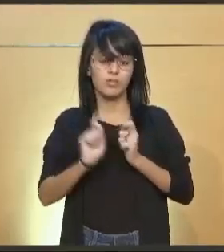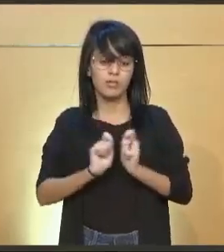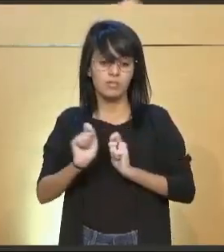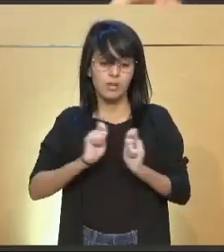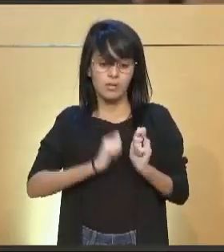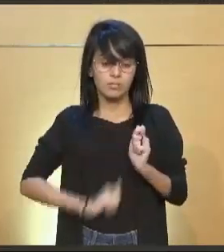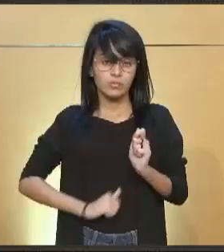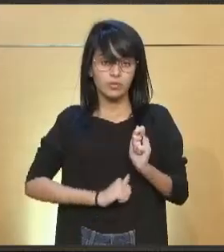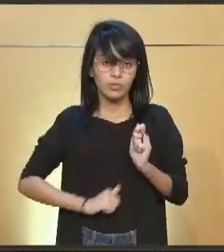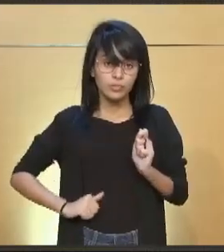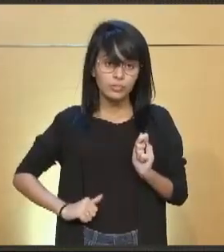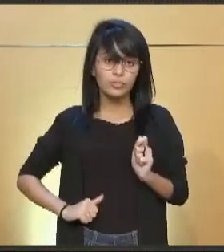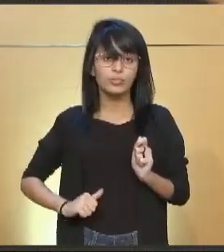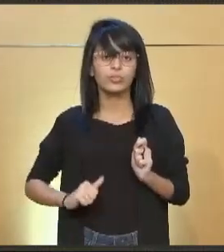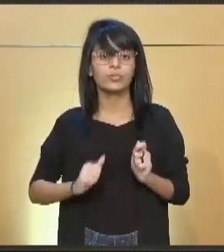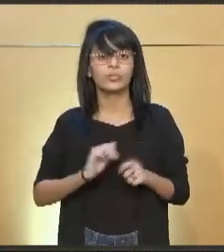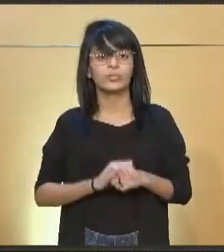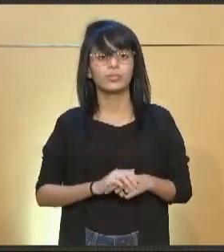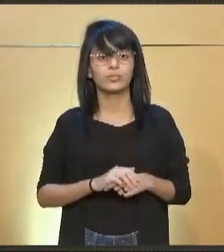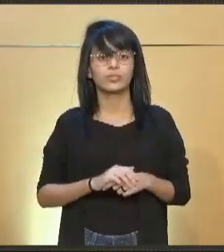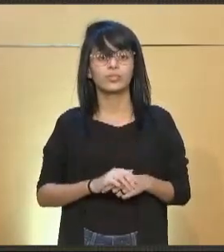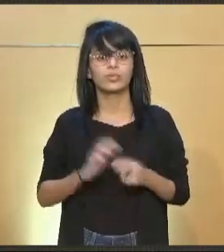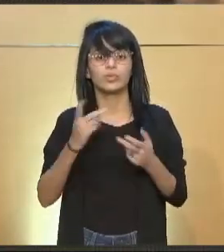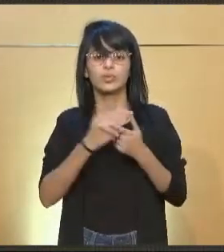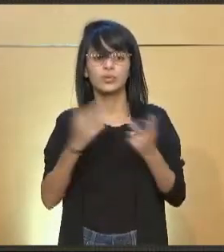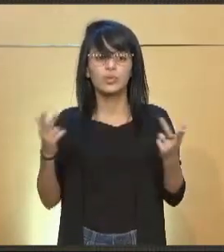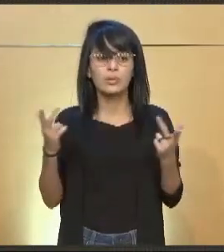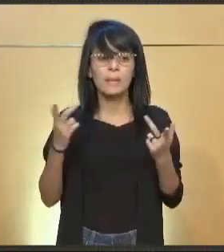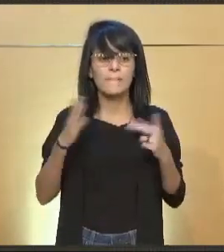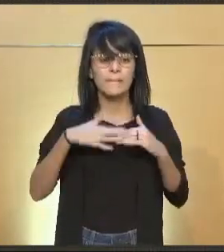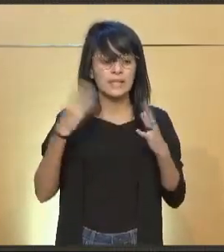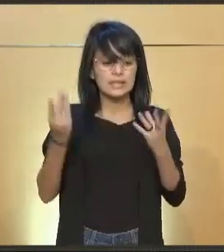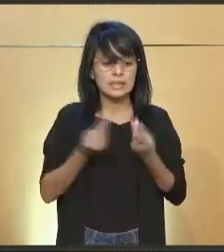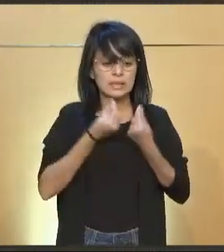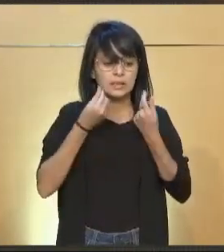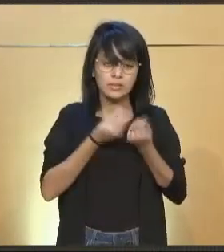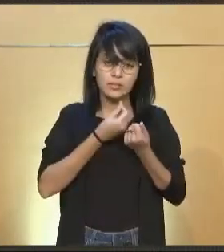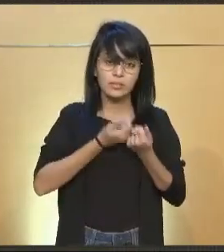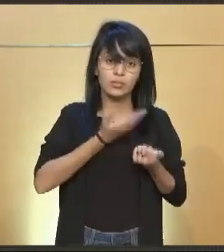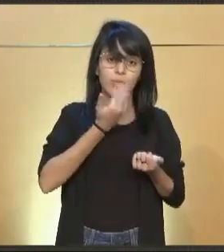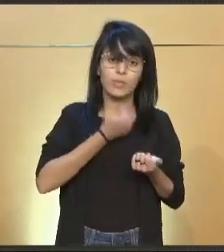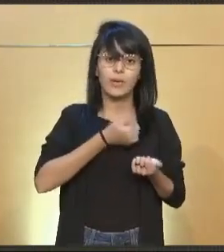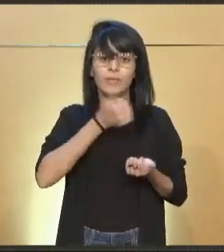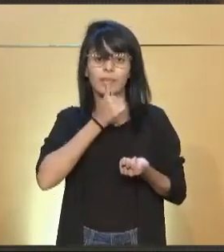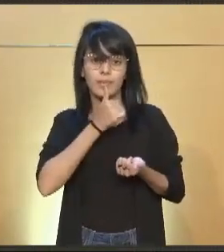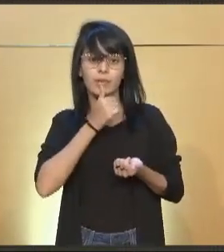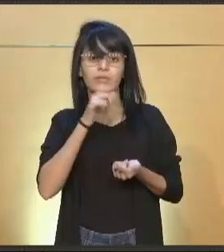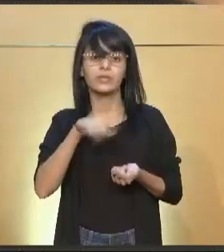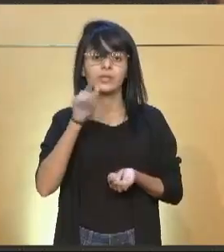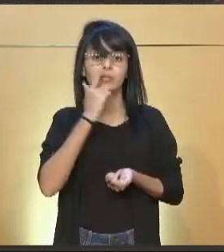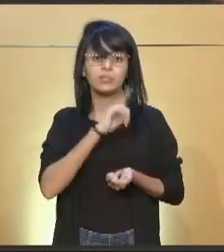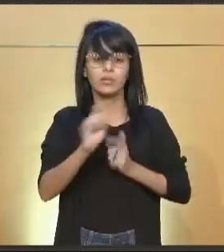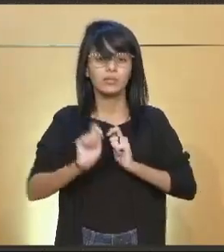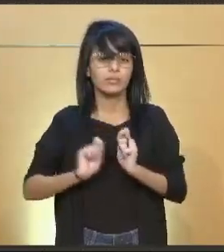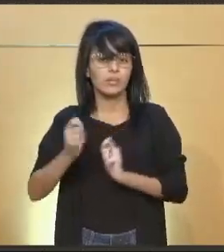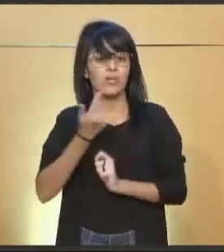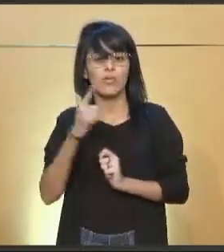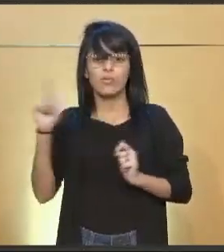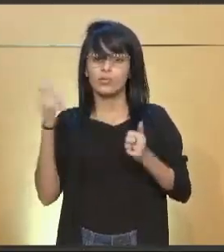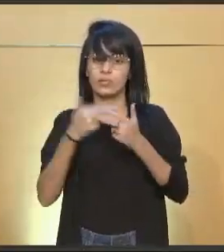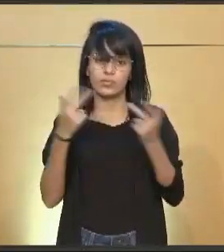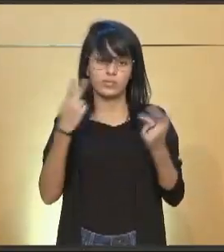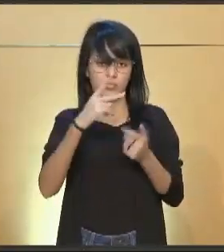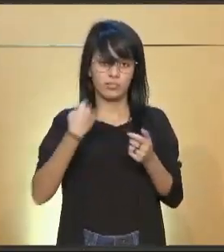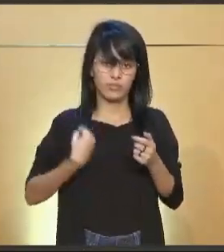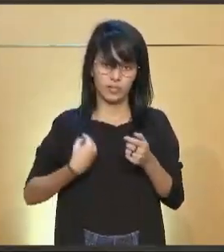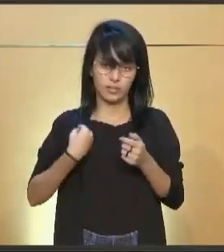jejum, os aspectos mais sensíveis de comer ou beber, você consegue controlar qualquer outra coisa na sua